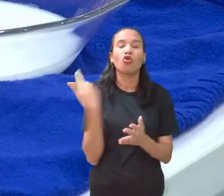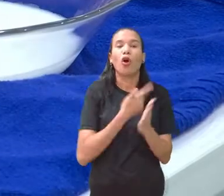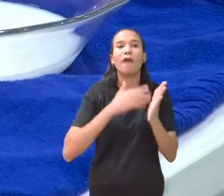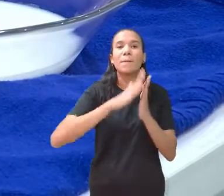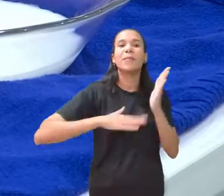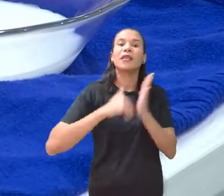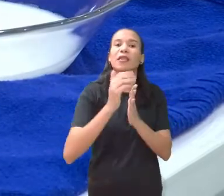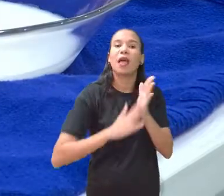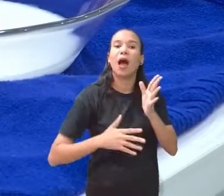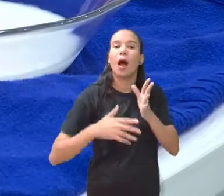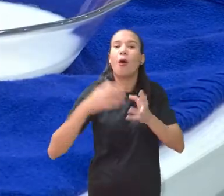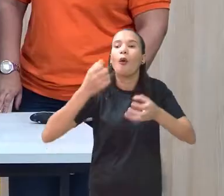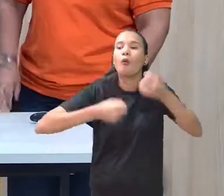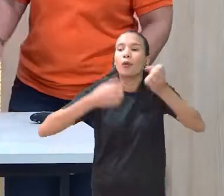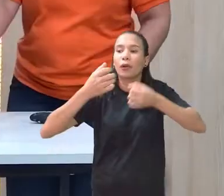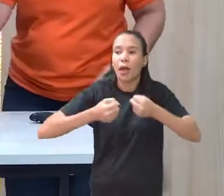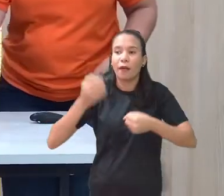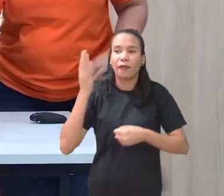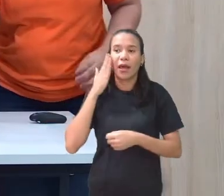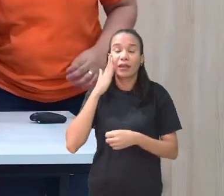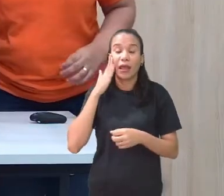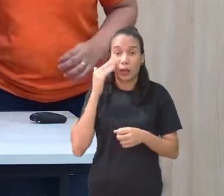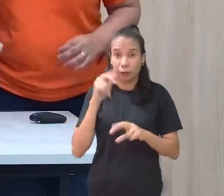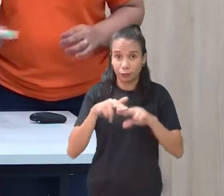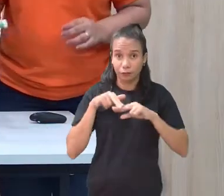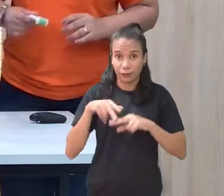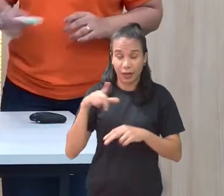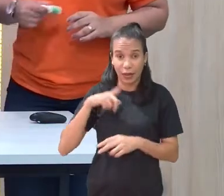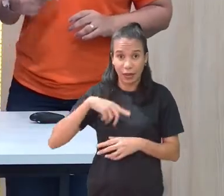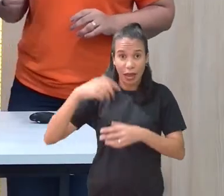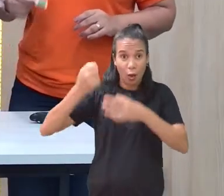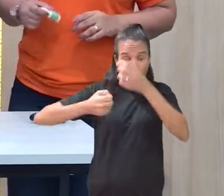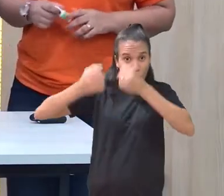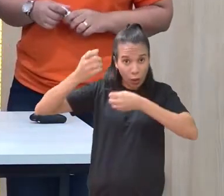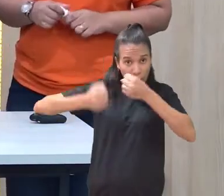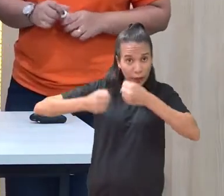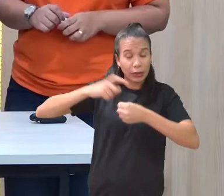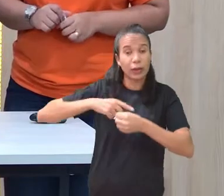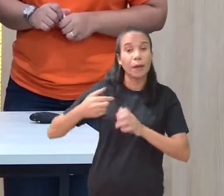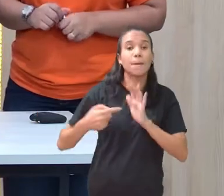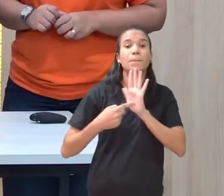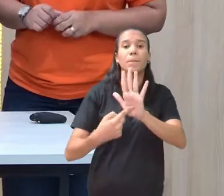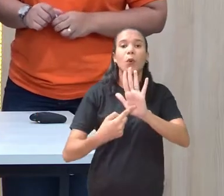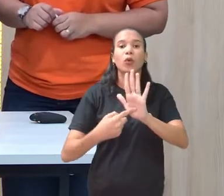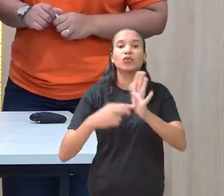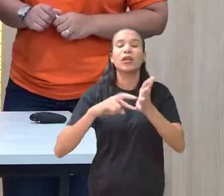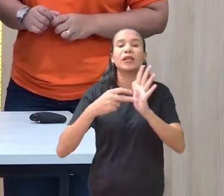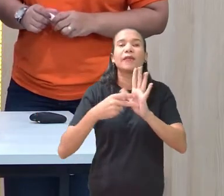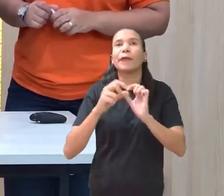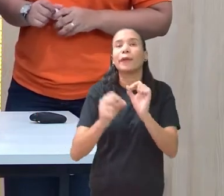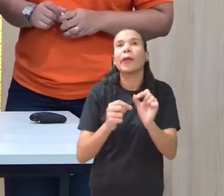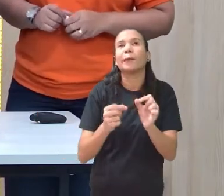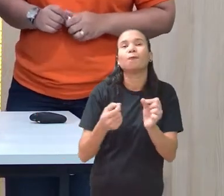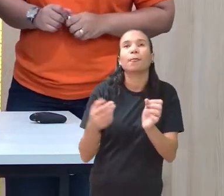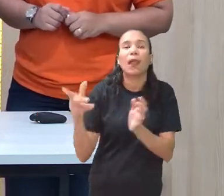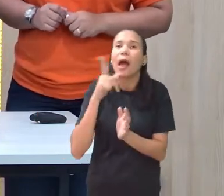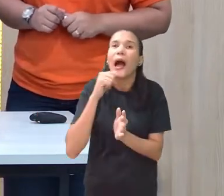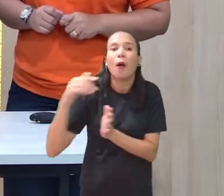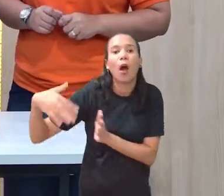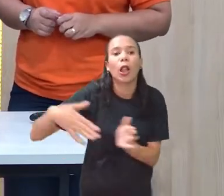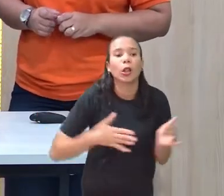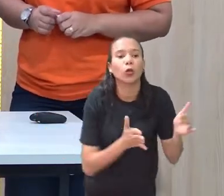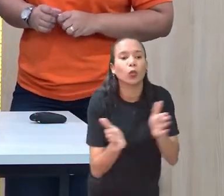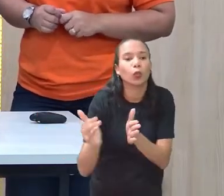esse leite. Vocês vão entender por quê. Ó, esse leite, ele tá representando o rio, tá certo? E